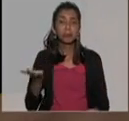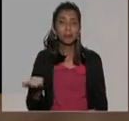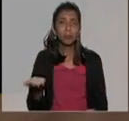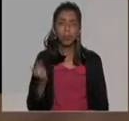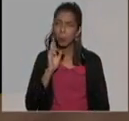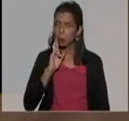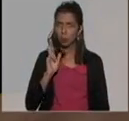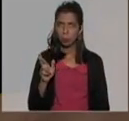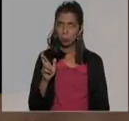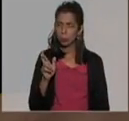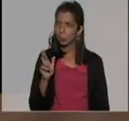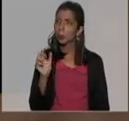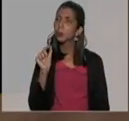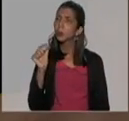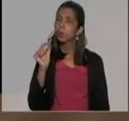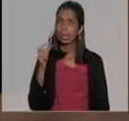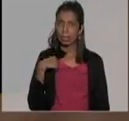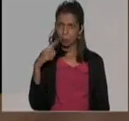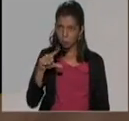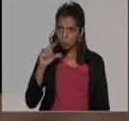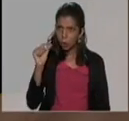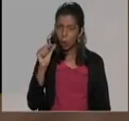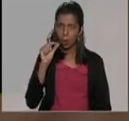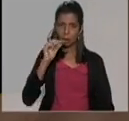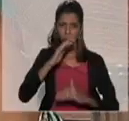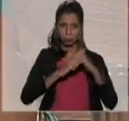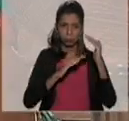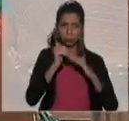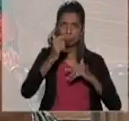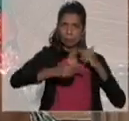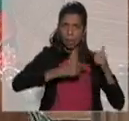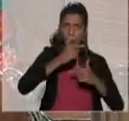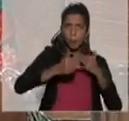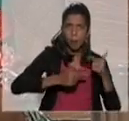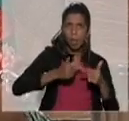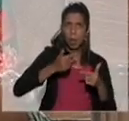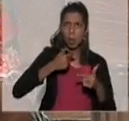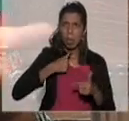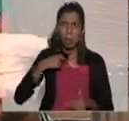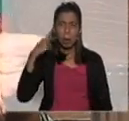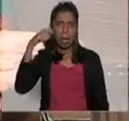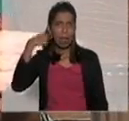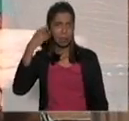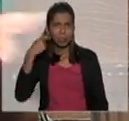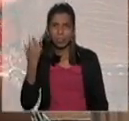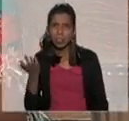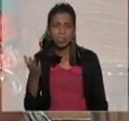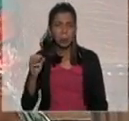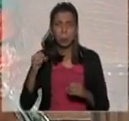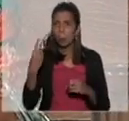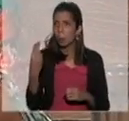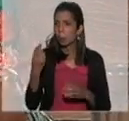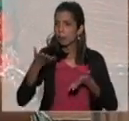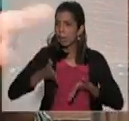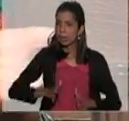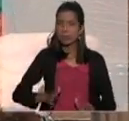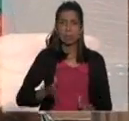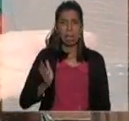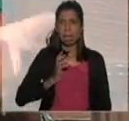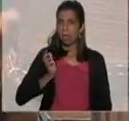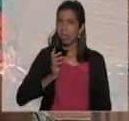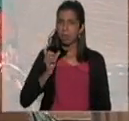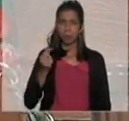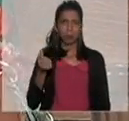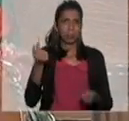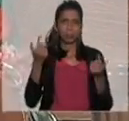respondi o que que tem a ver a minha escolha de profissão com o fato de ser atriz ou de ser bem nascida ou de ser